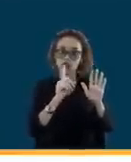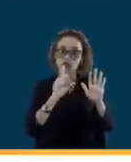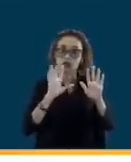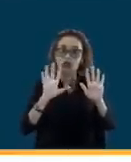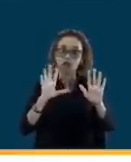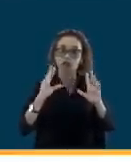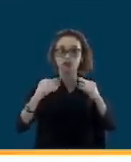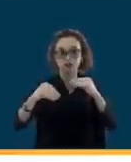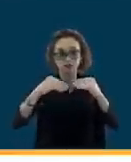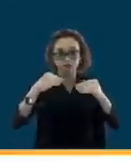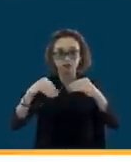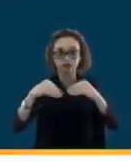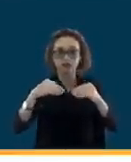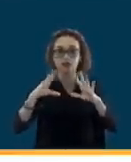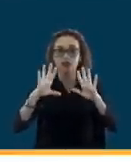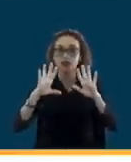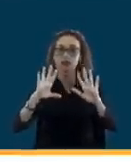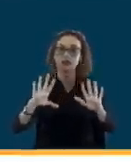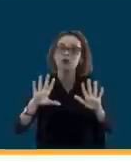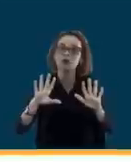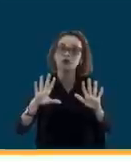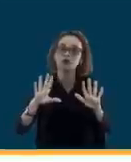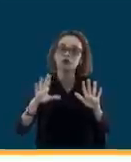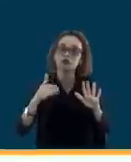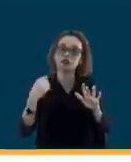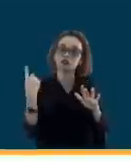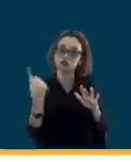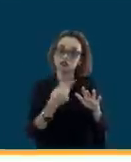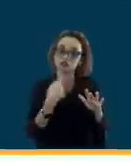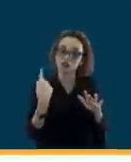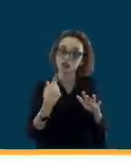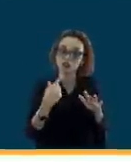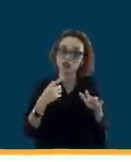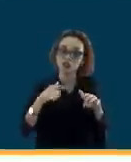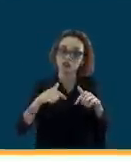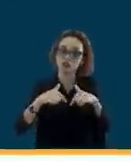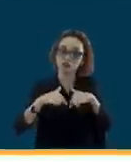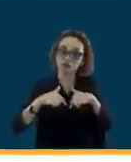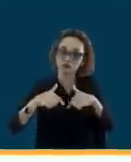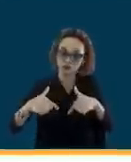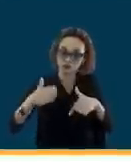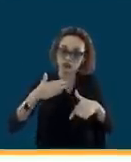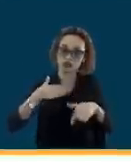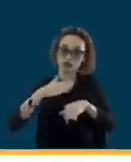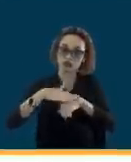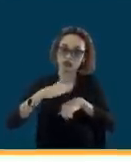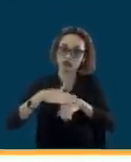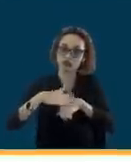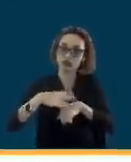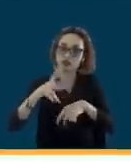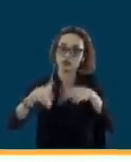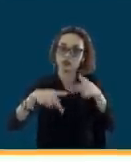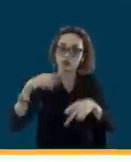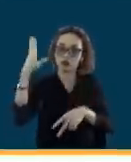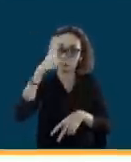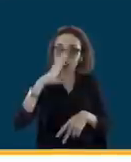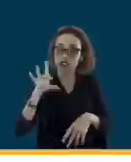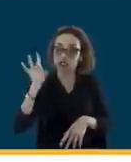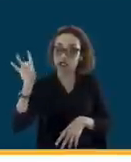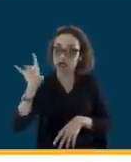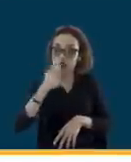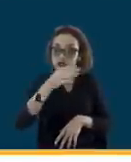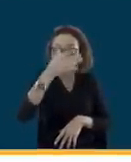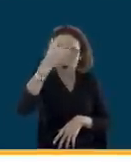flexíveis, mas é a contrapartida que nós vamos assumir como povo brasileiro, cada pessoa que receber cada